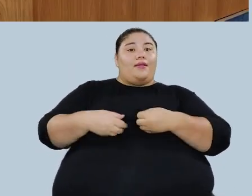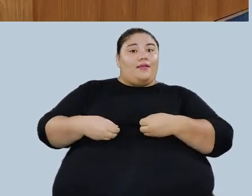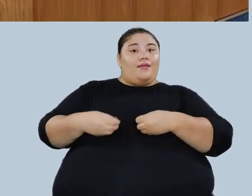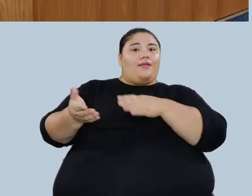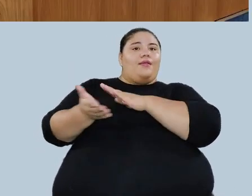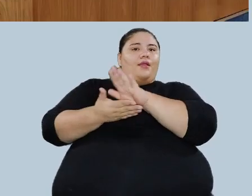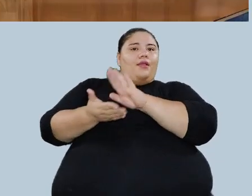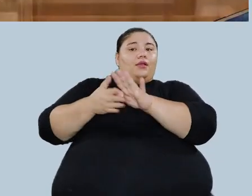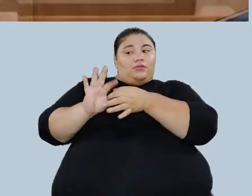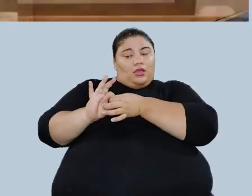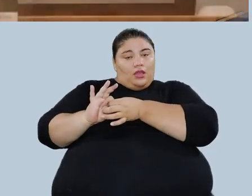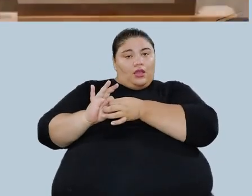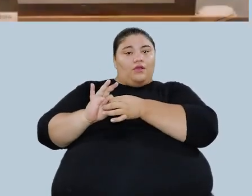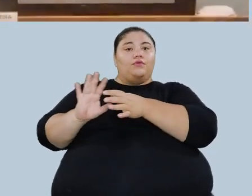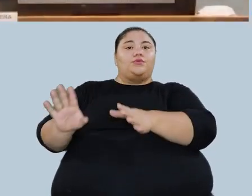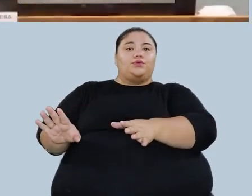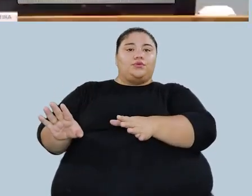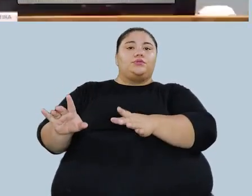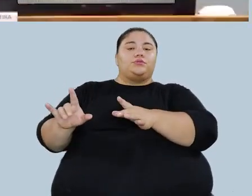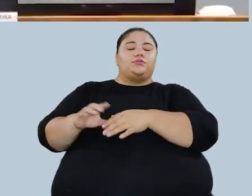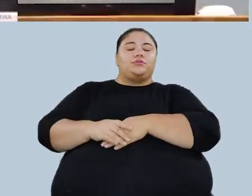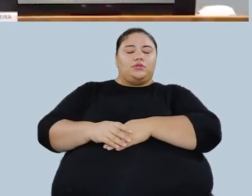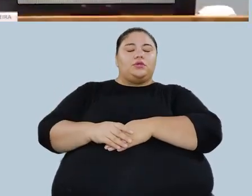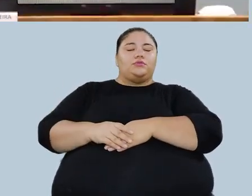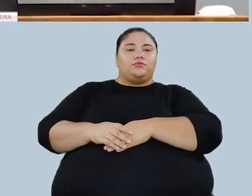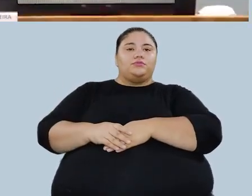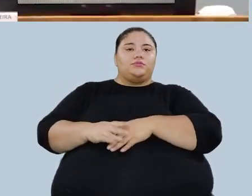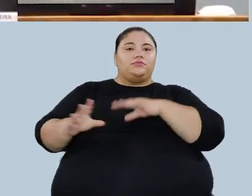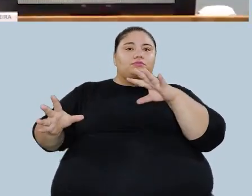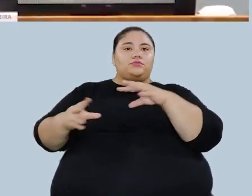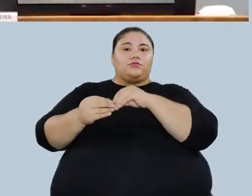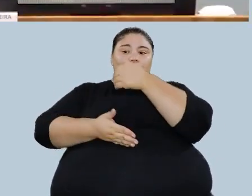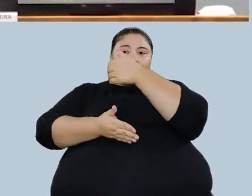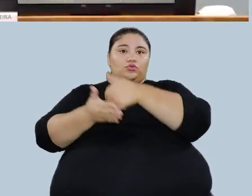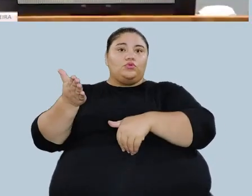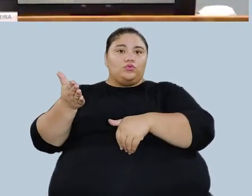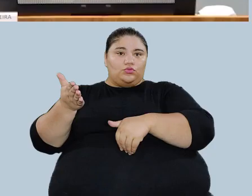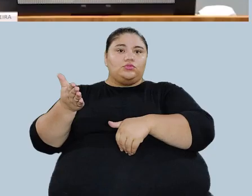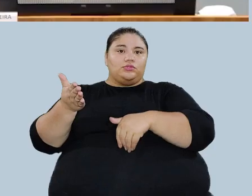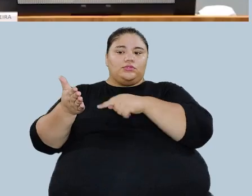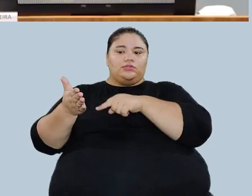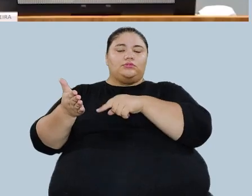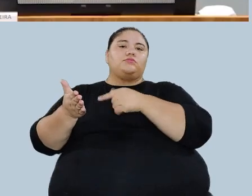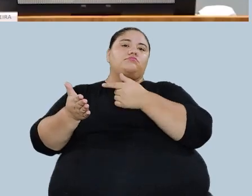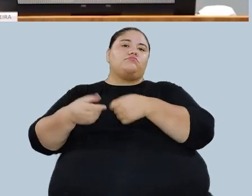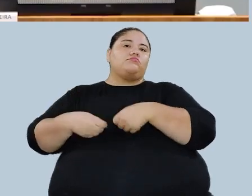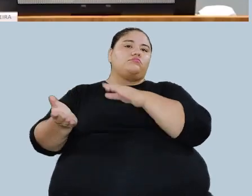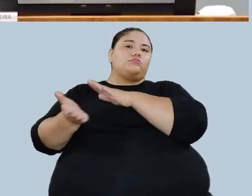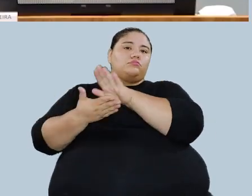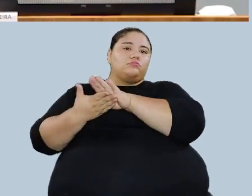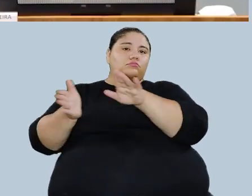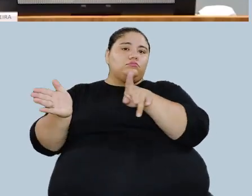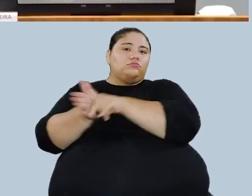estão autorizadas a serem, né, deduzidas como descontos dessas despesas aqui específicas